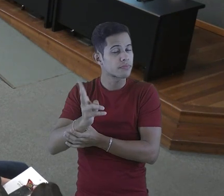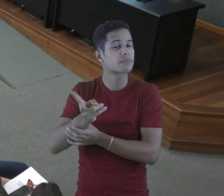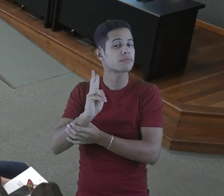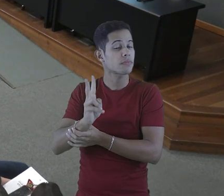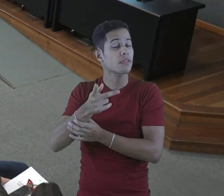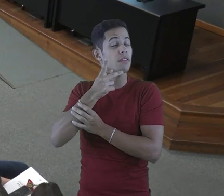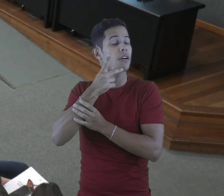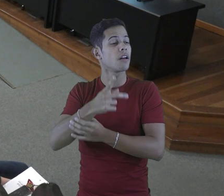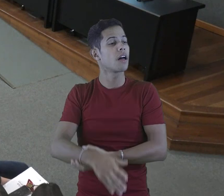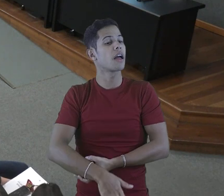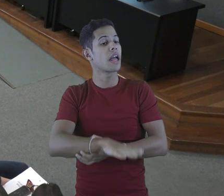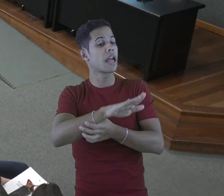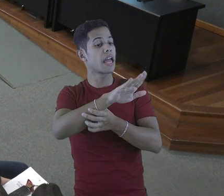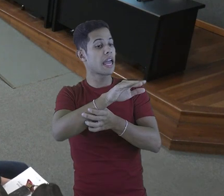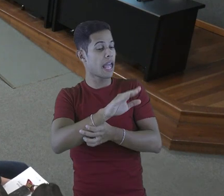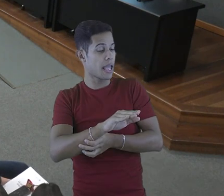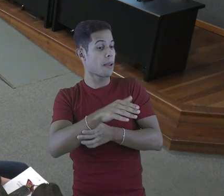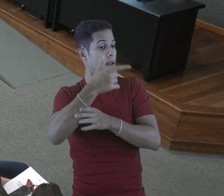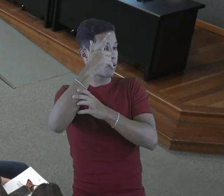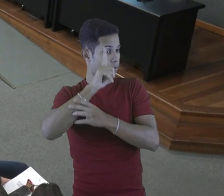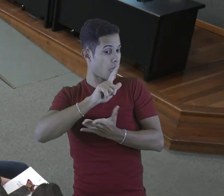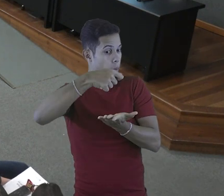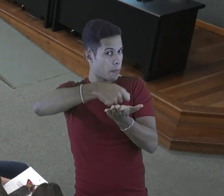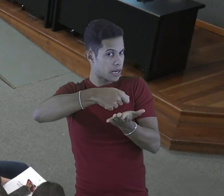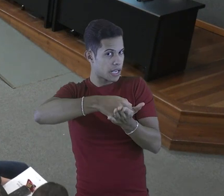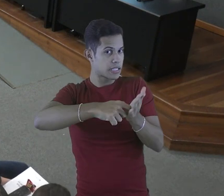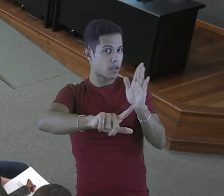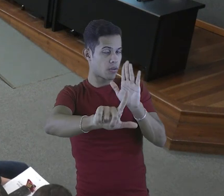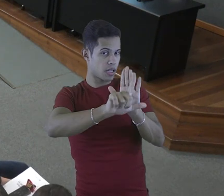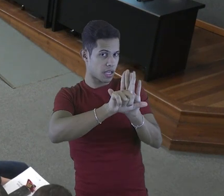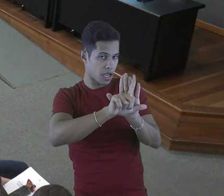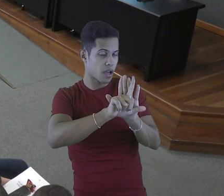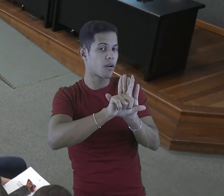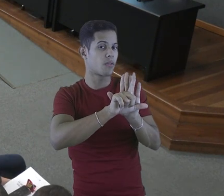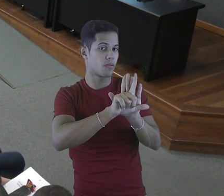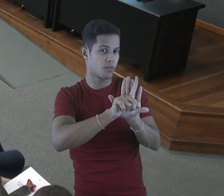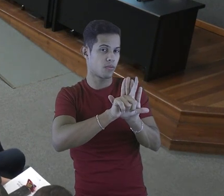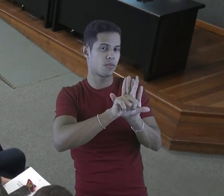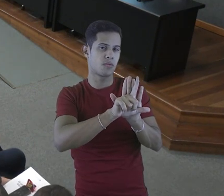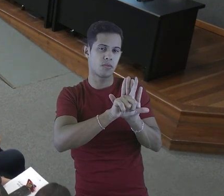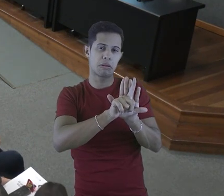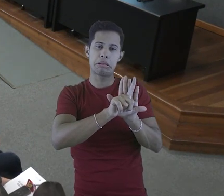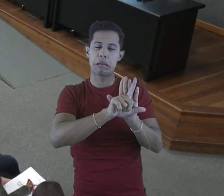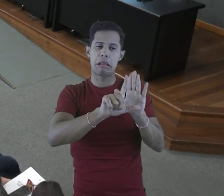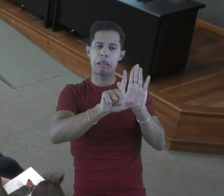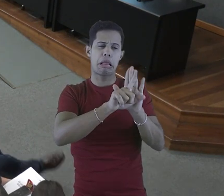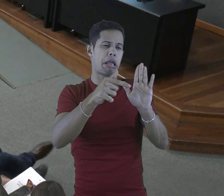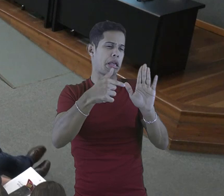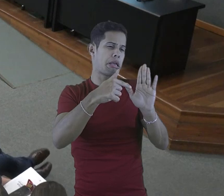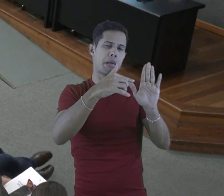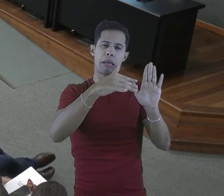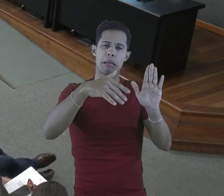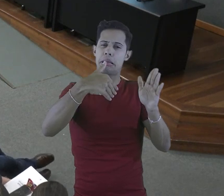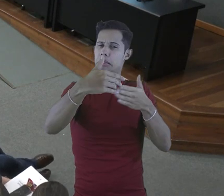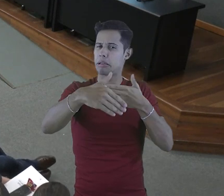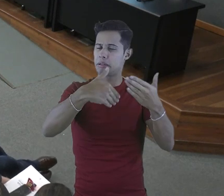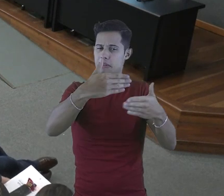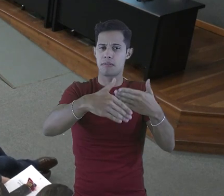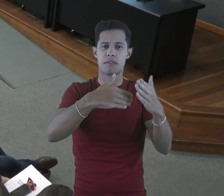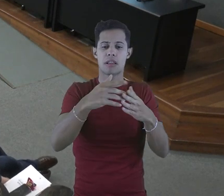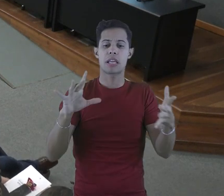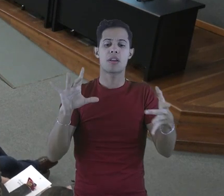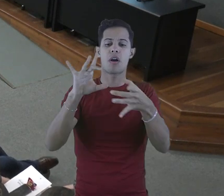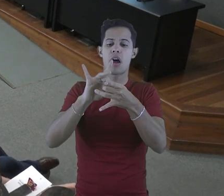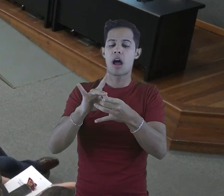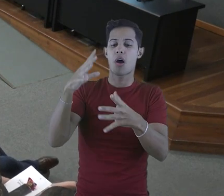legal ela vai com o termo de compartilhamento dizendo inclusive ó para cumprir a obrigação legal em relação a né lei X